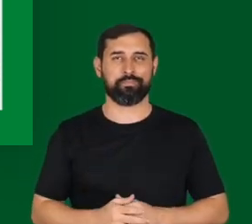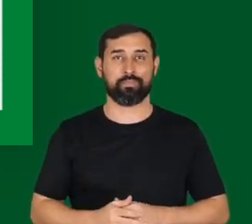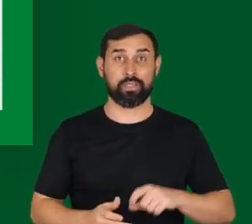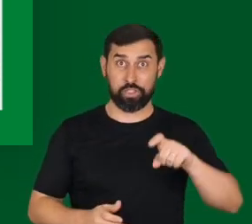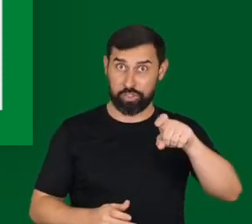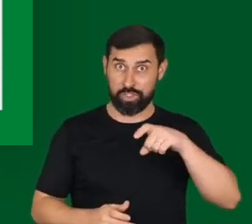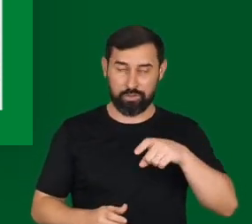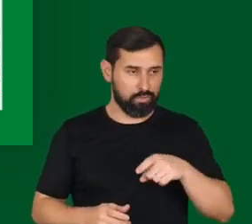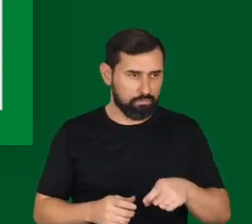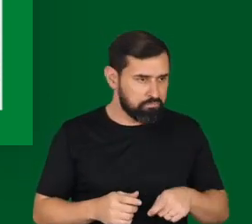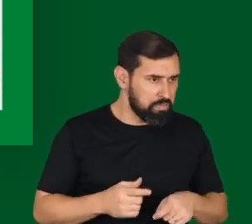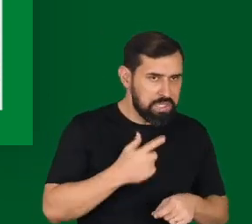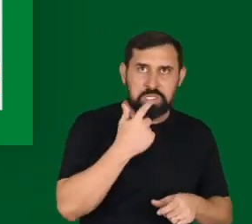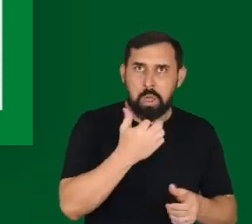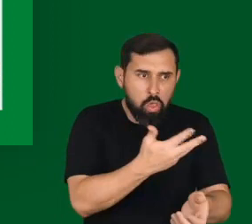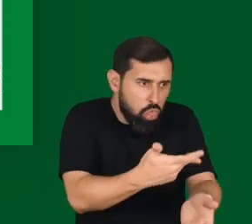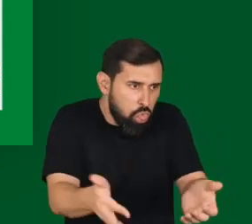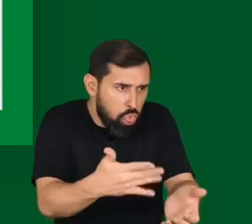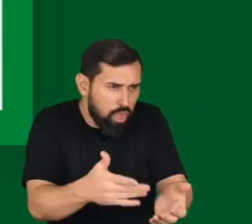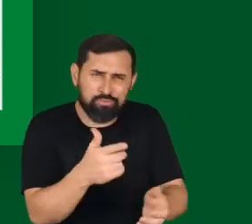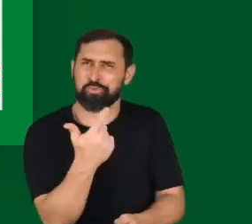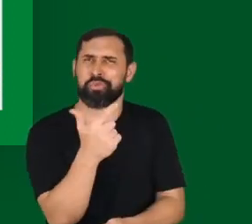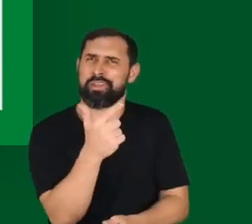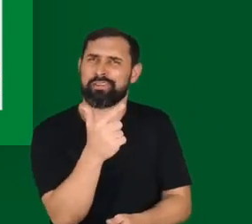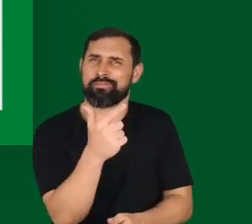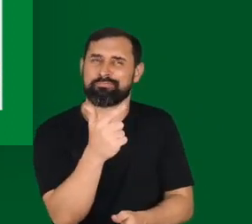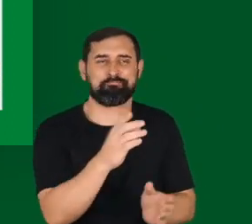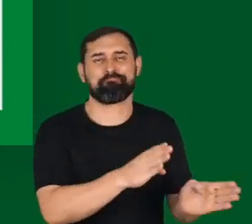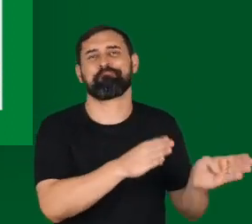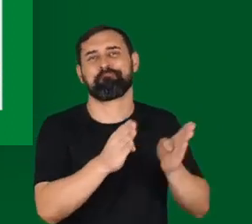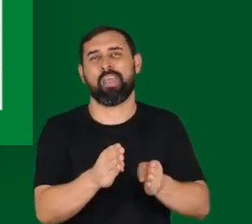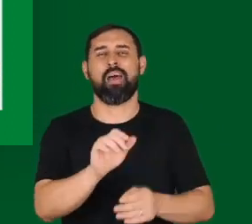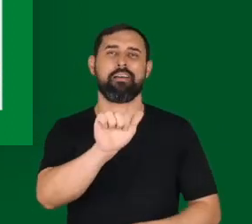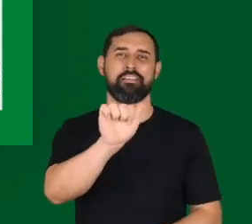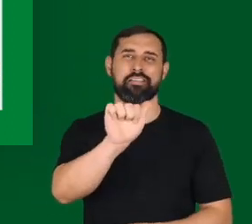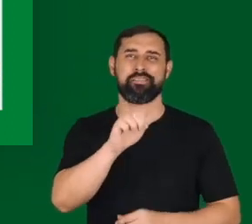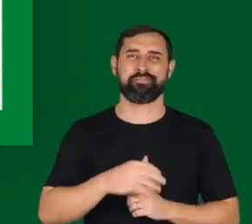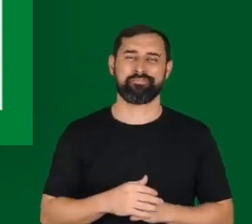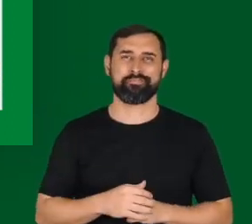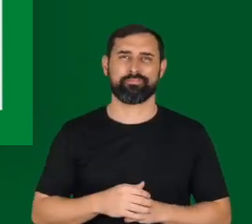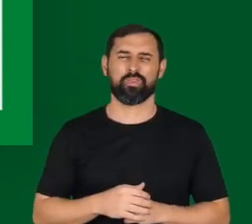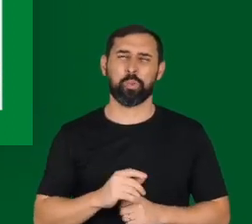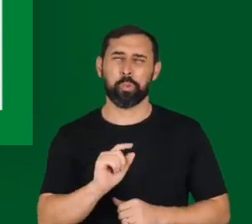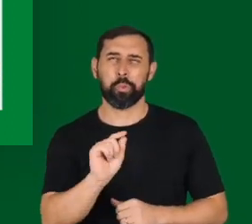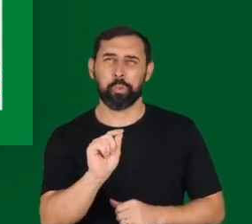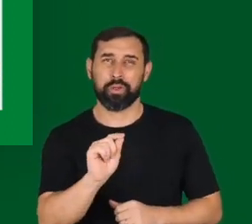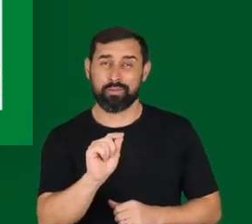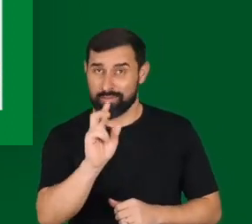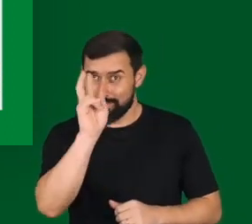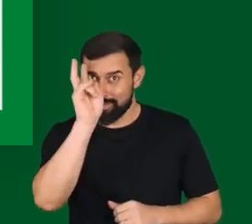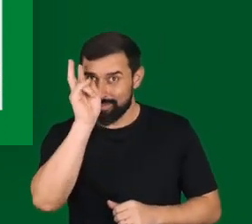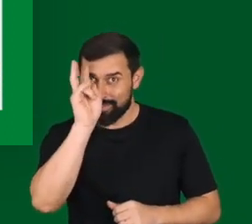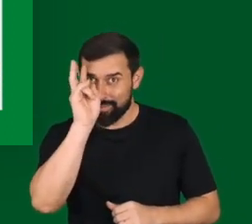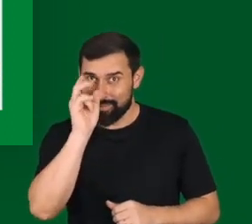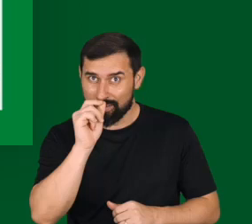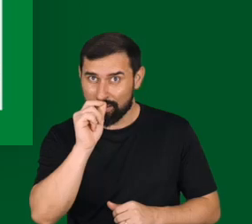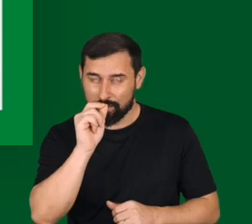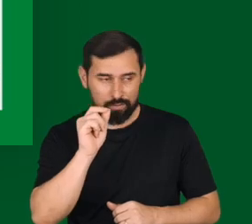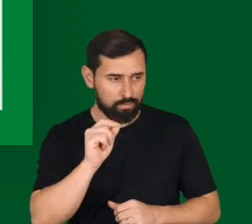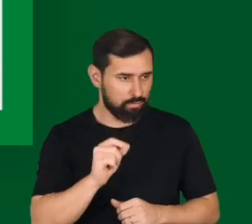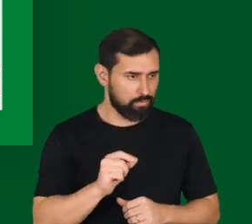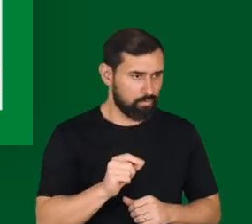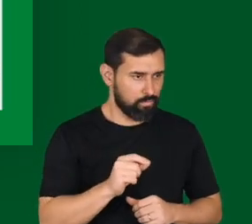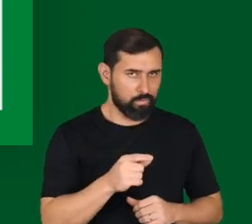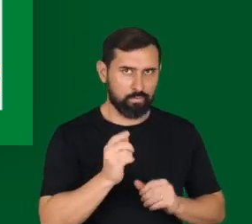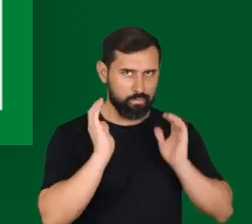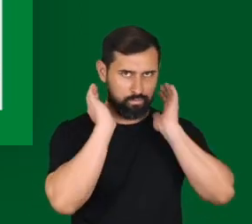então, aparentemente não tinha lesão sanguinante, então a gente já vai pular para o A, né? O A, o que é? Lembra que é